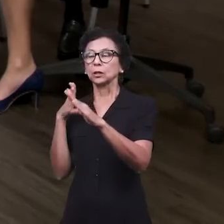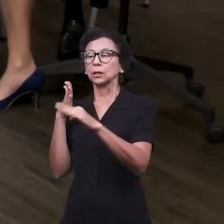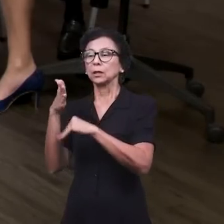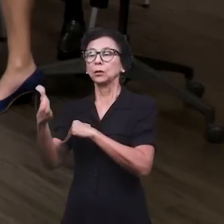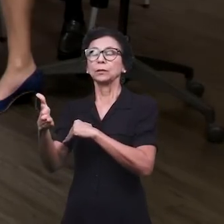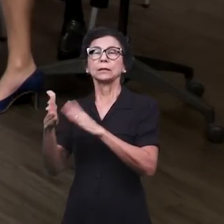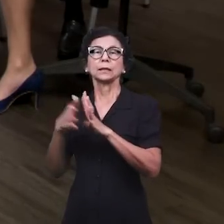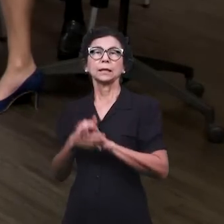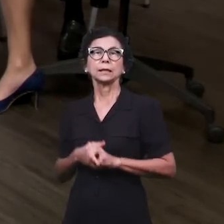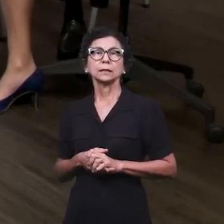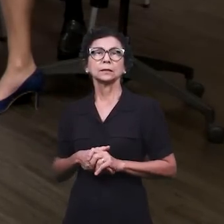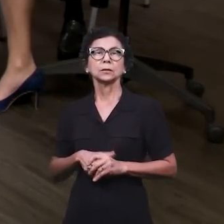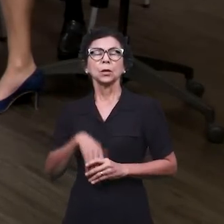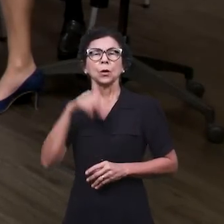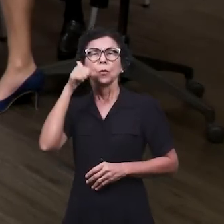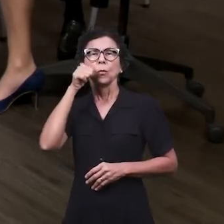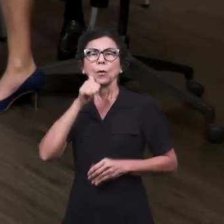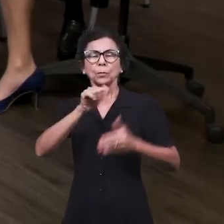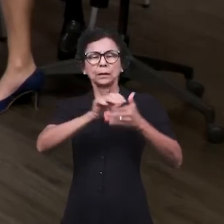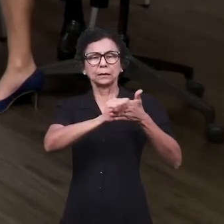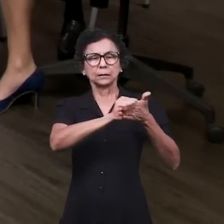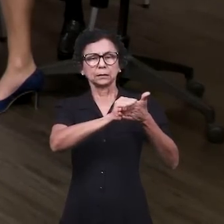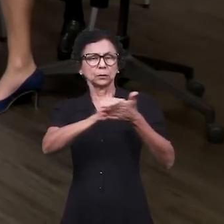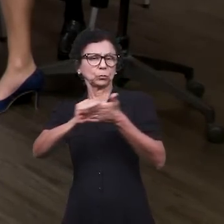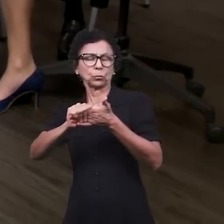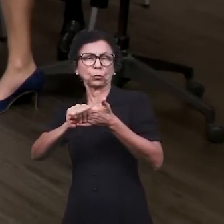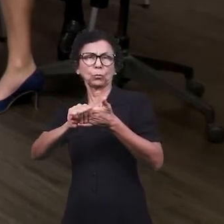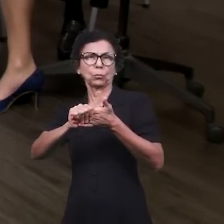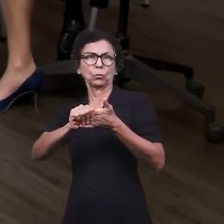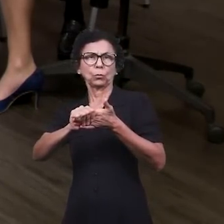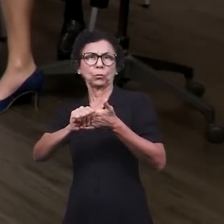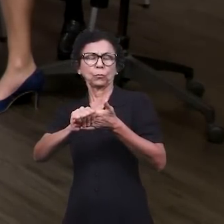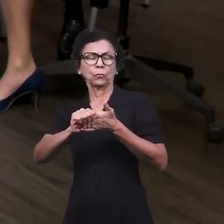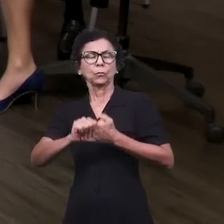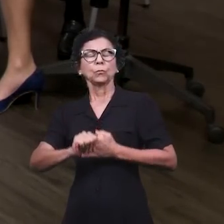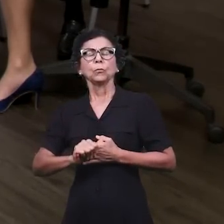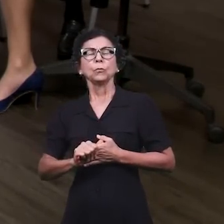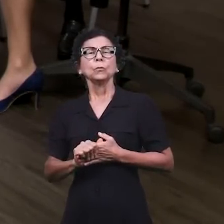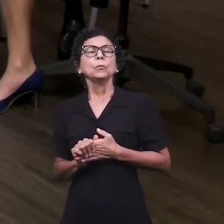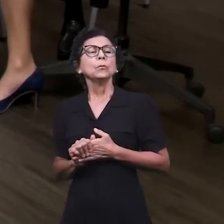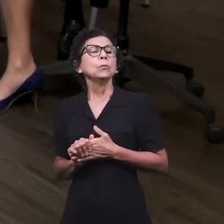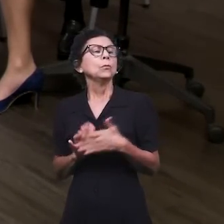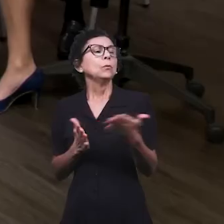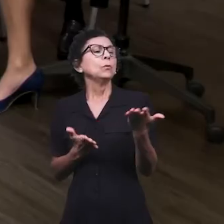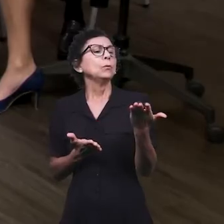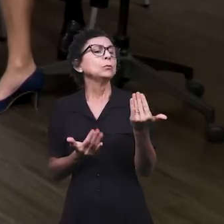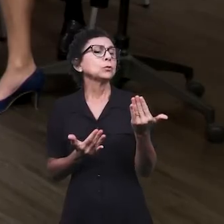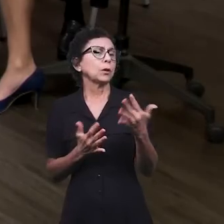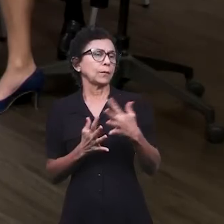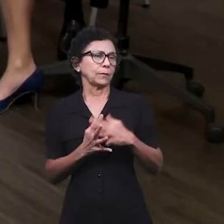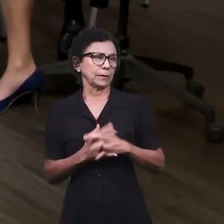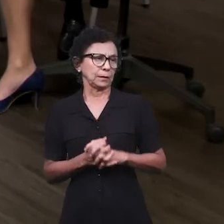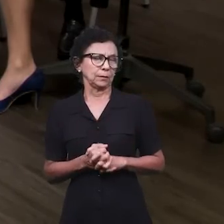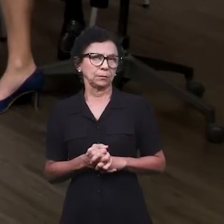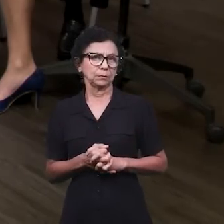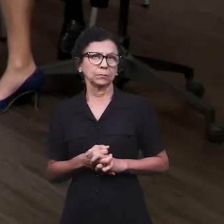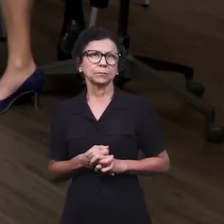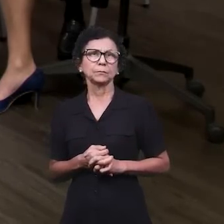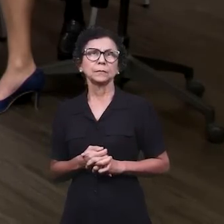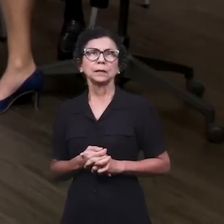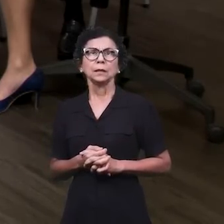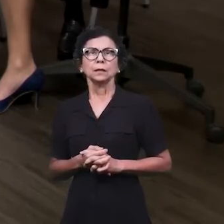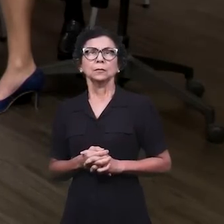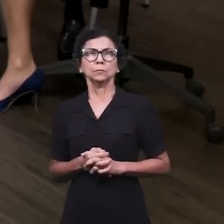igreja, na porta, uma senhora segurou minha mão e disse, meu jovem, ele é um